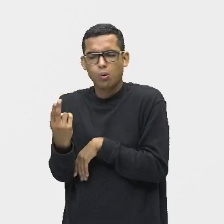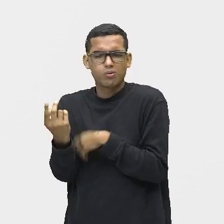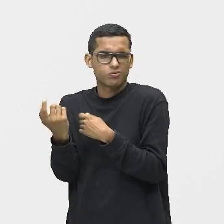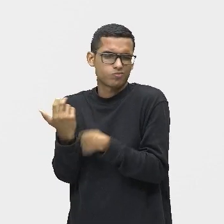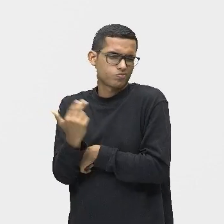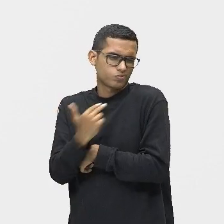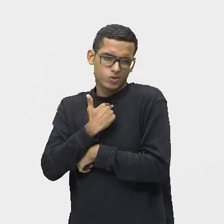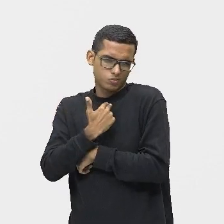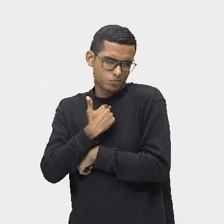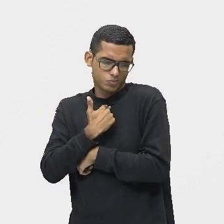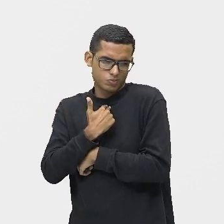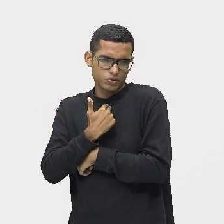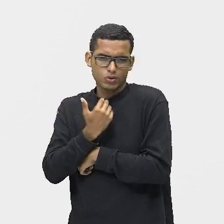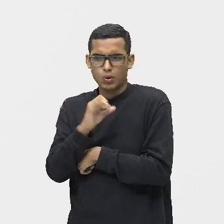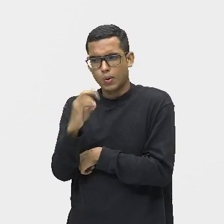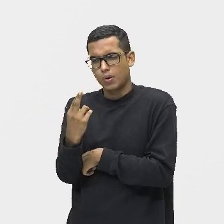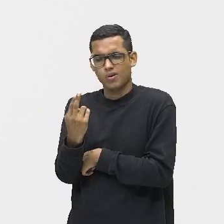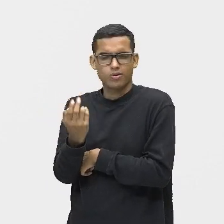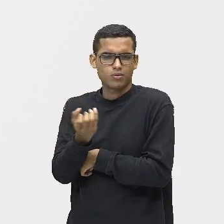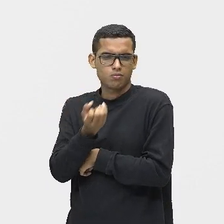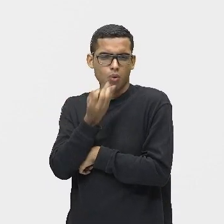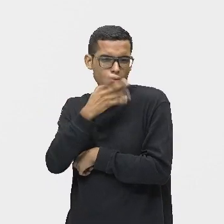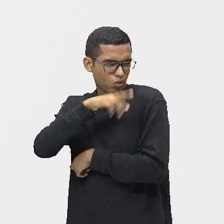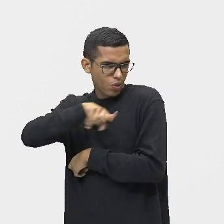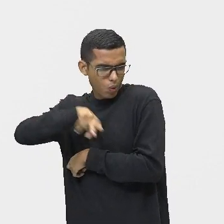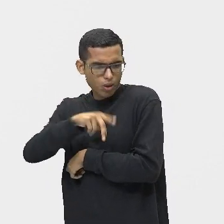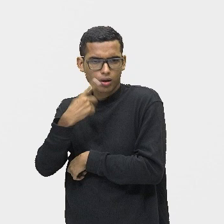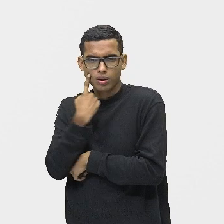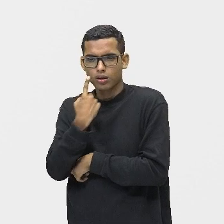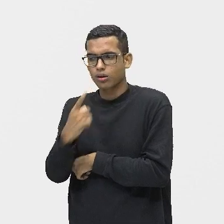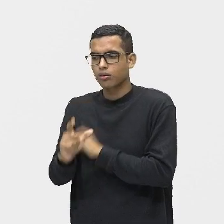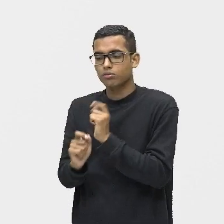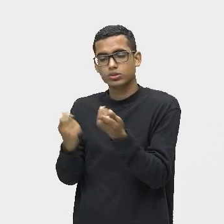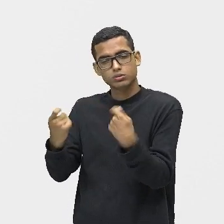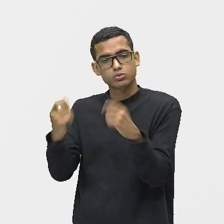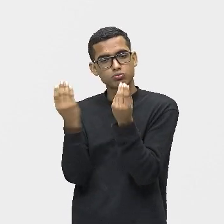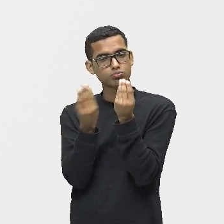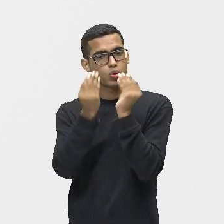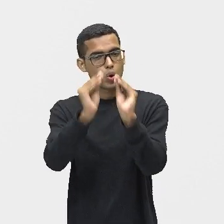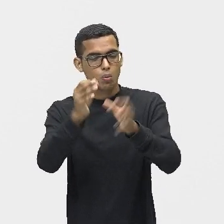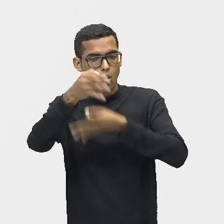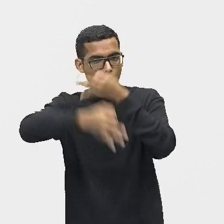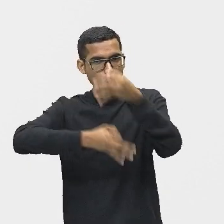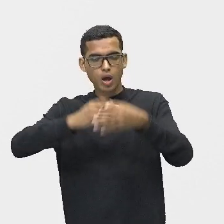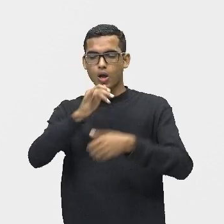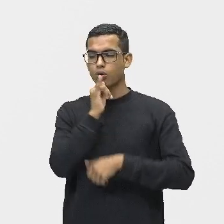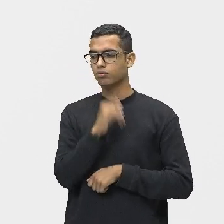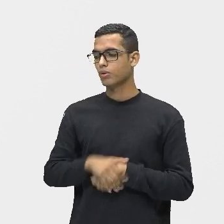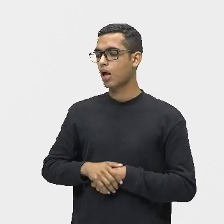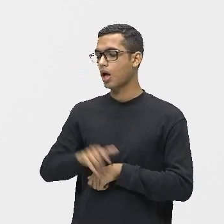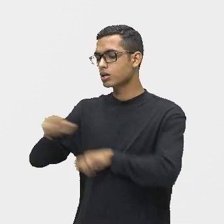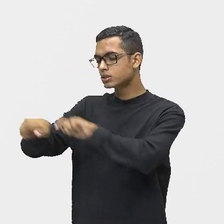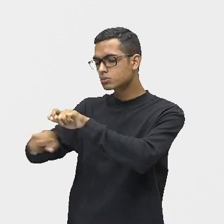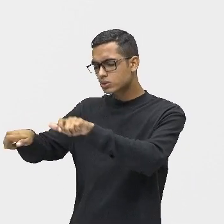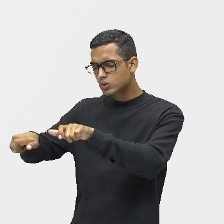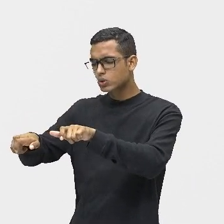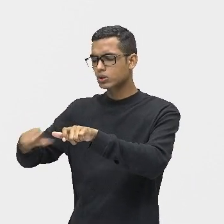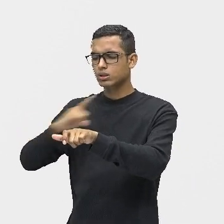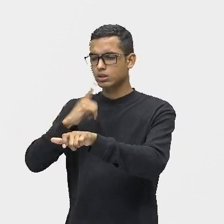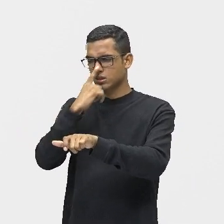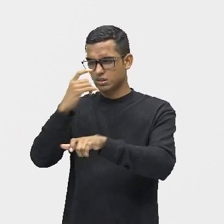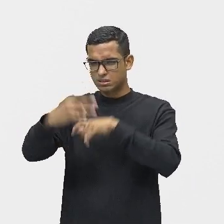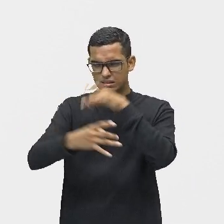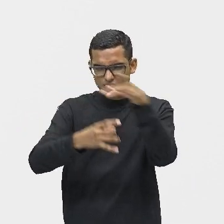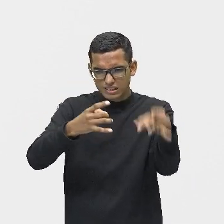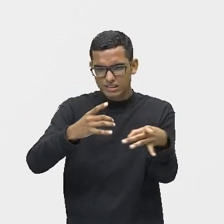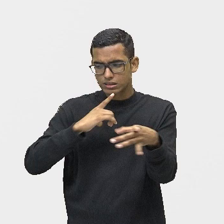das pessoas que acabam jogando lixo no rio não têm condições de pagar essa multa, certo? Seria um argumento